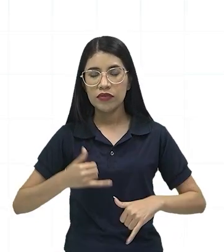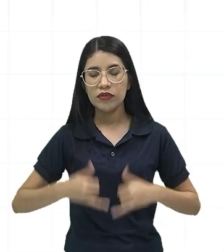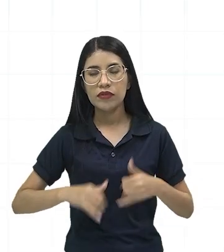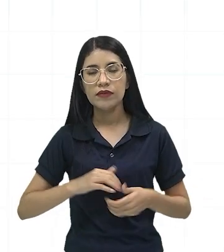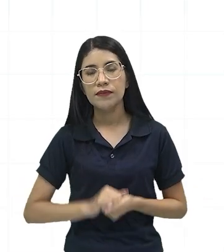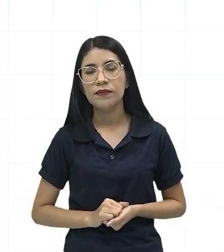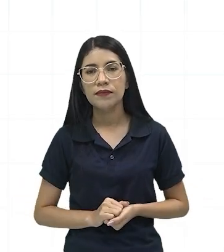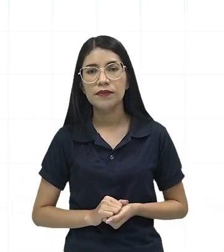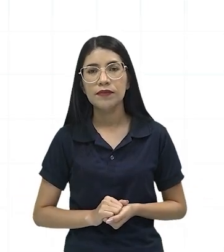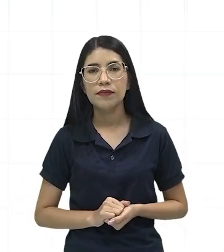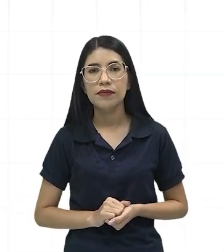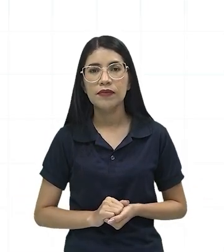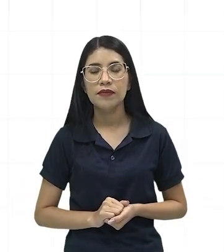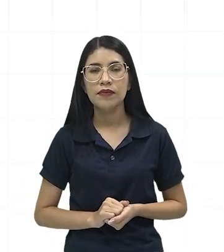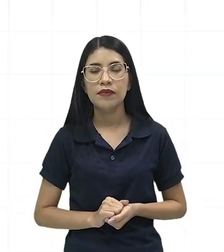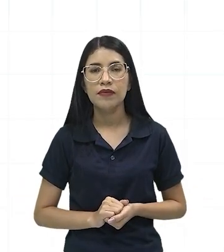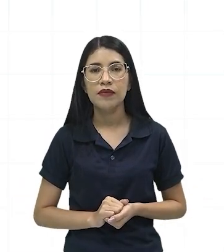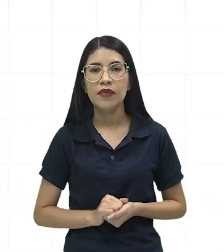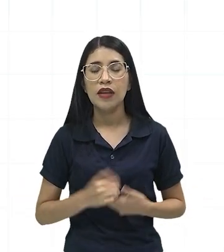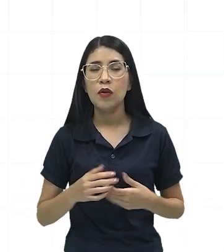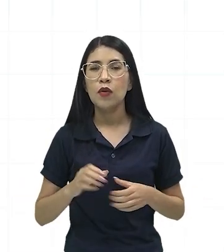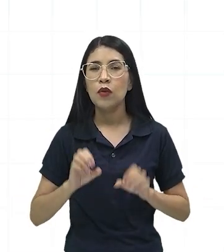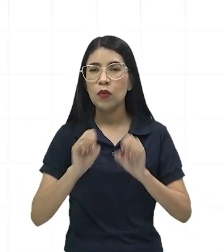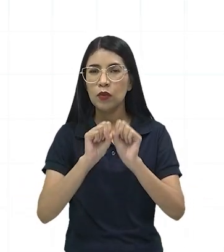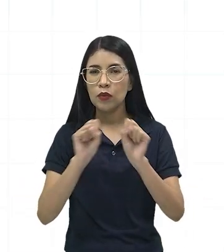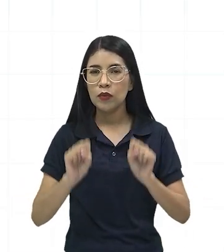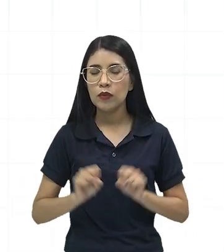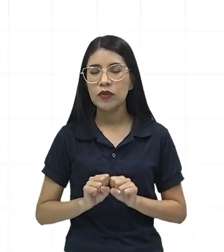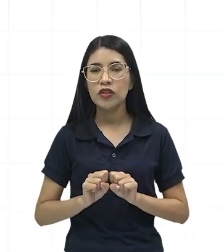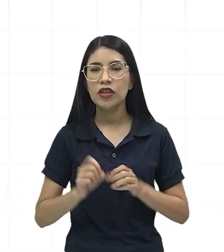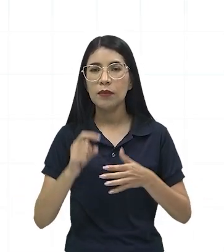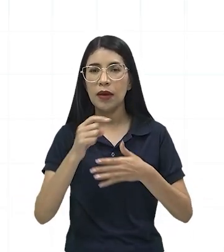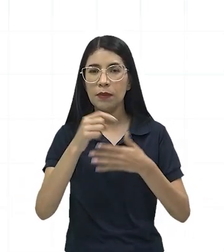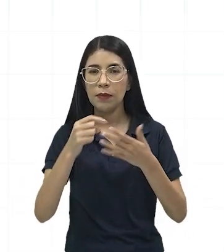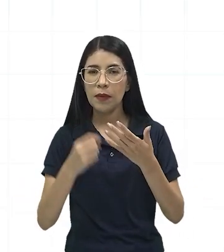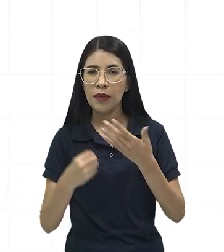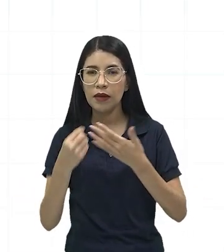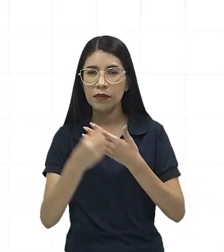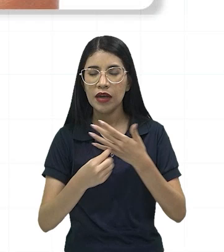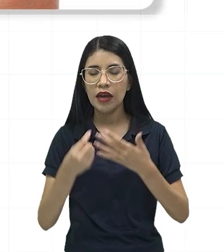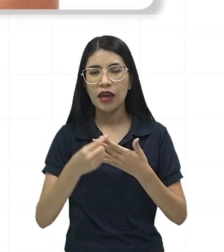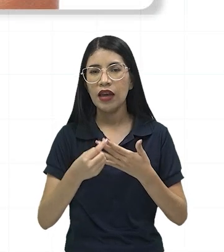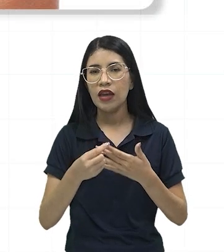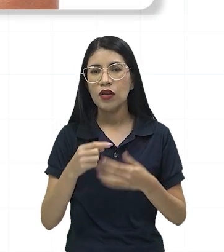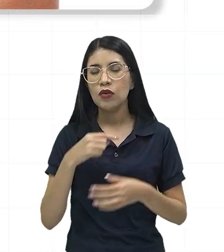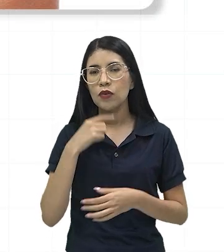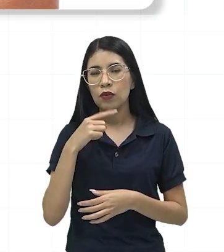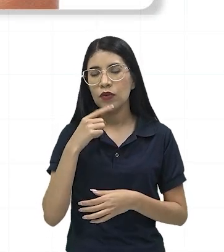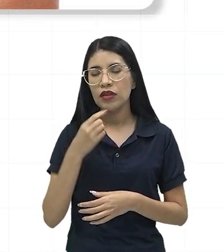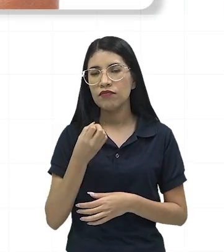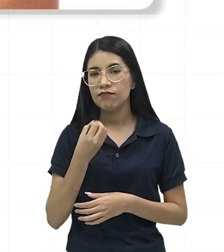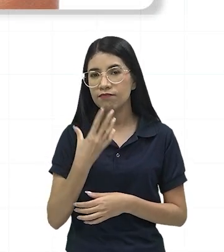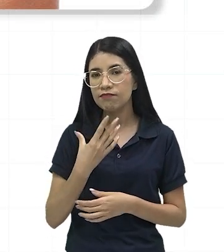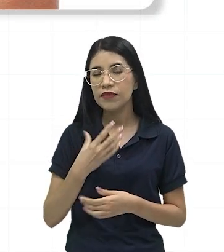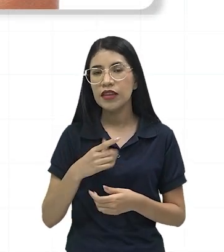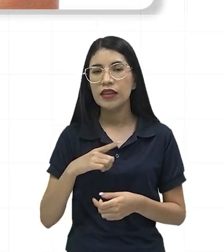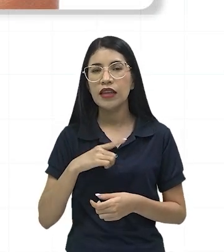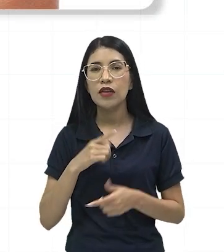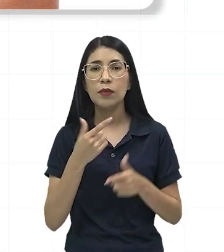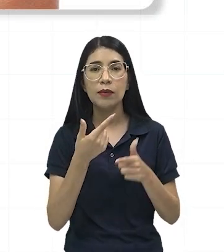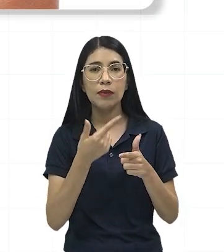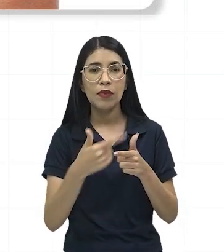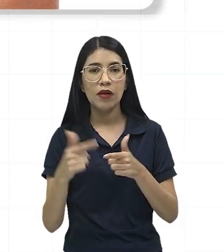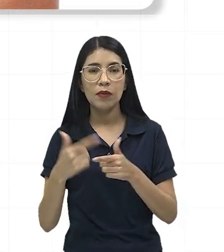Quando o nosso sistema endócrino ele não está bem, né? Nós temos aí os distúrbios, né? Que são as